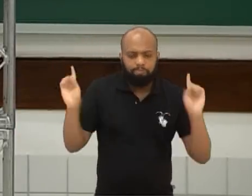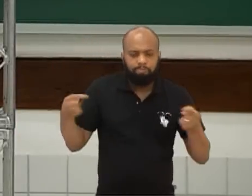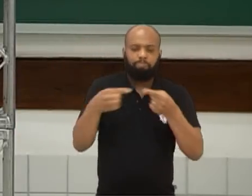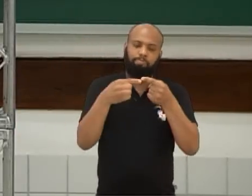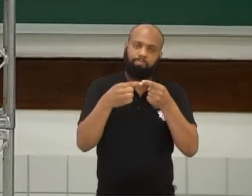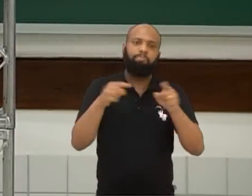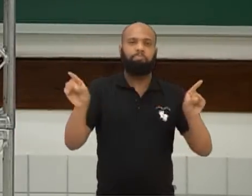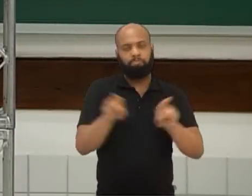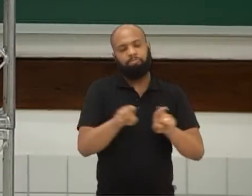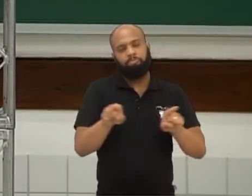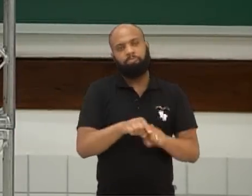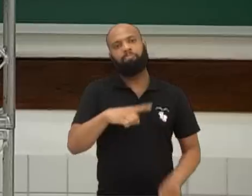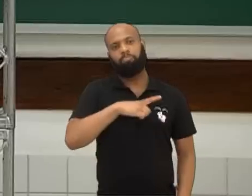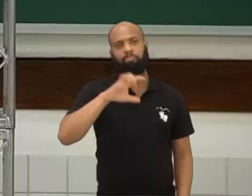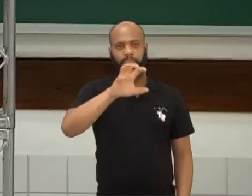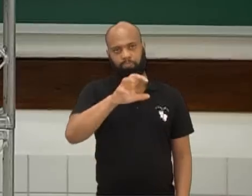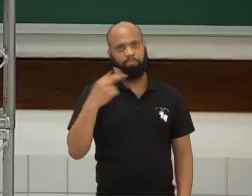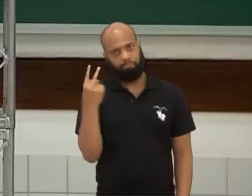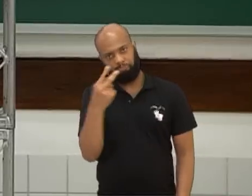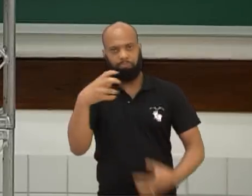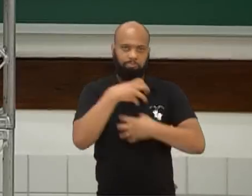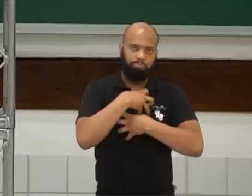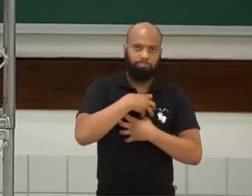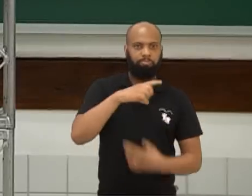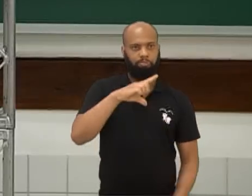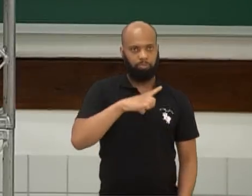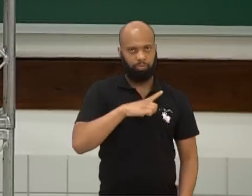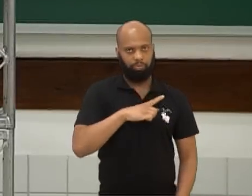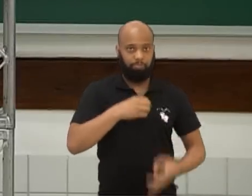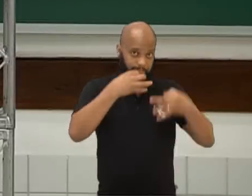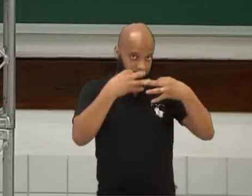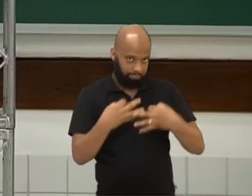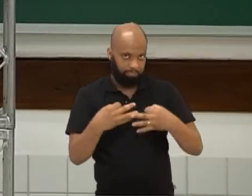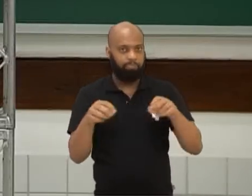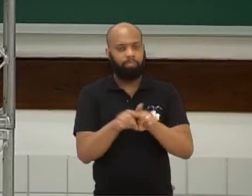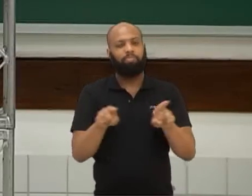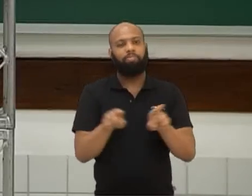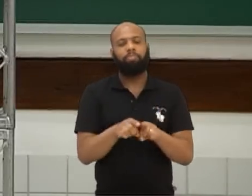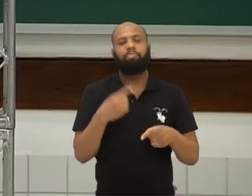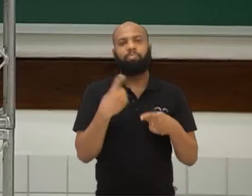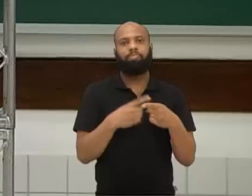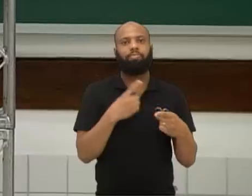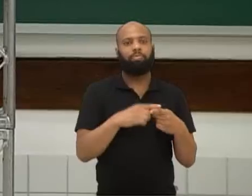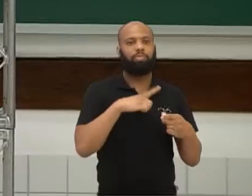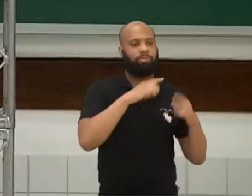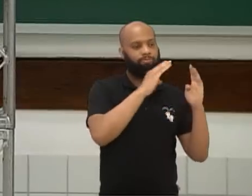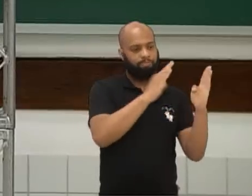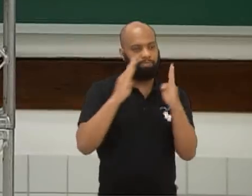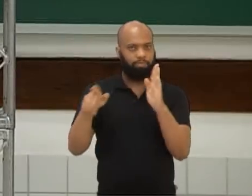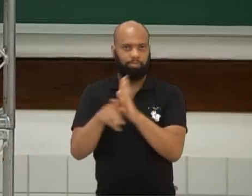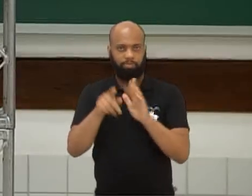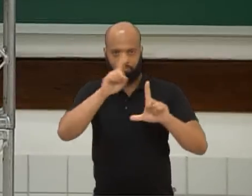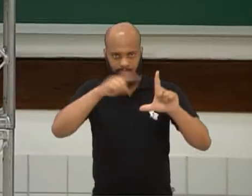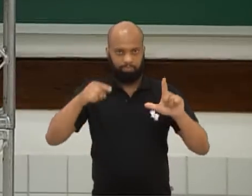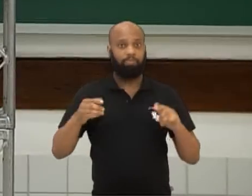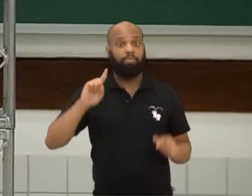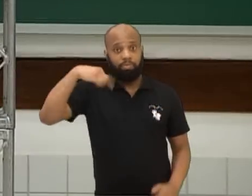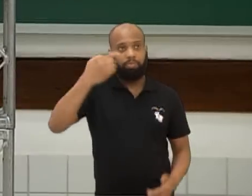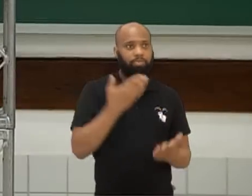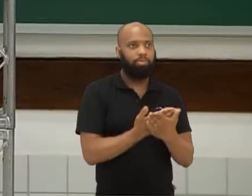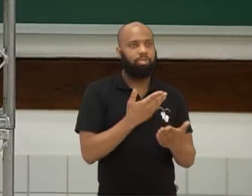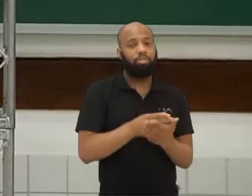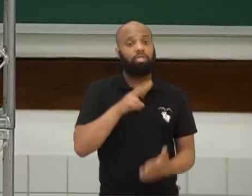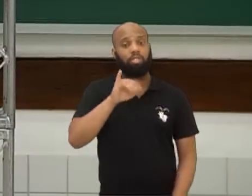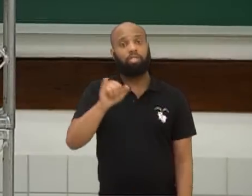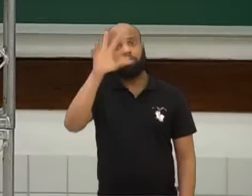gente precisava descobrir qual era a tabela que estava mais adequada, que estava correta com aquele gráfico, né? E na próxima